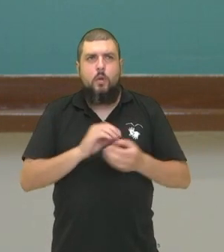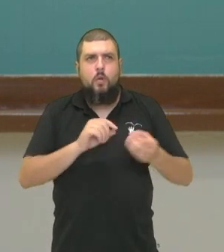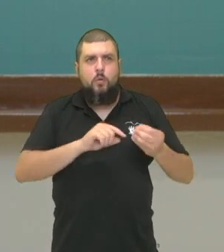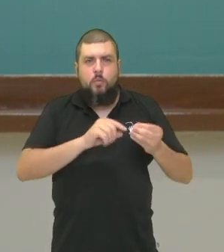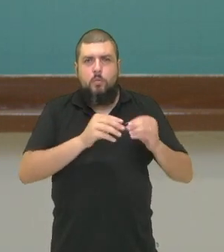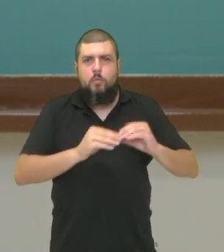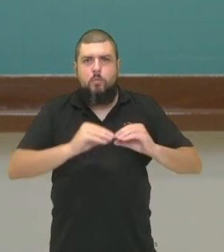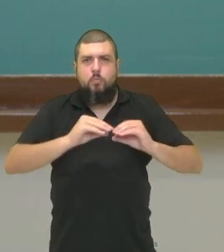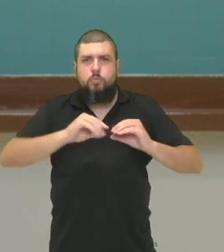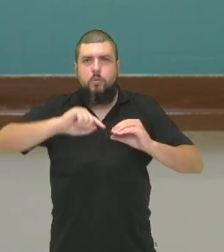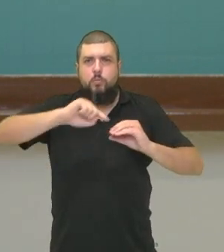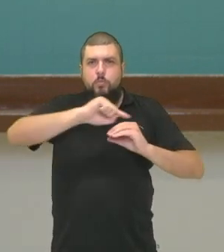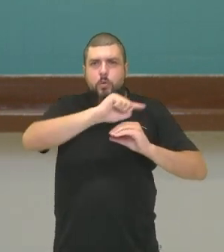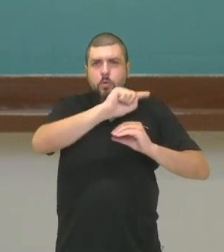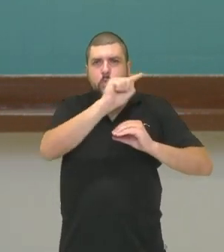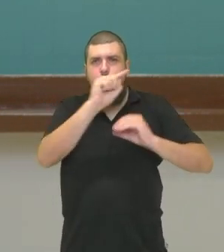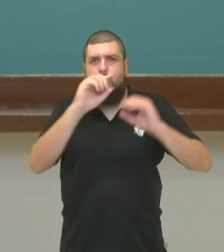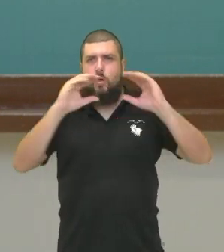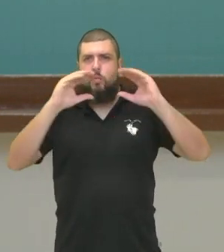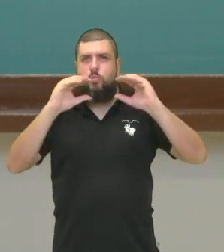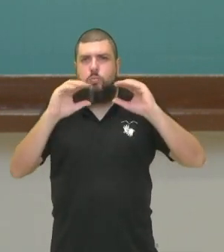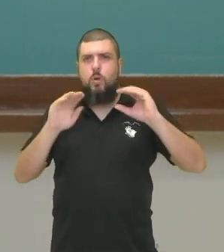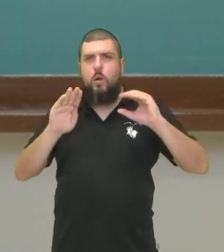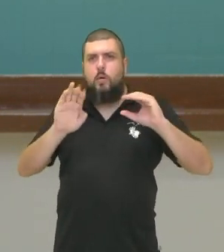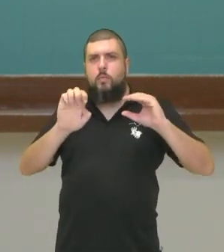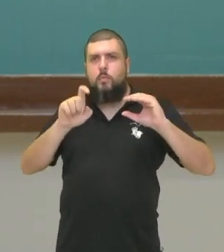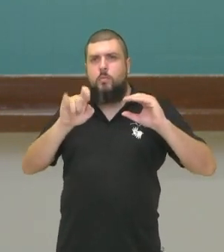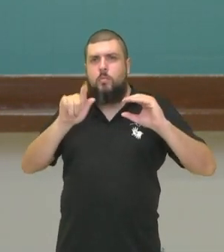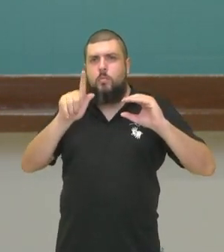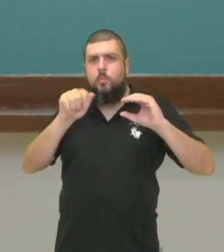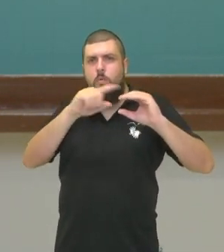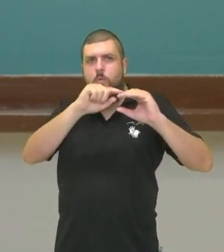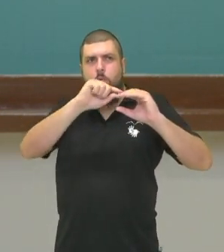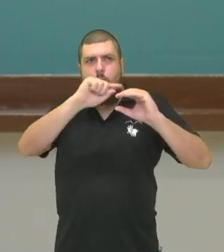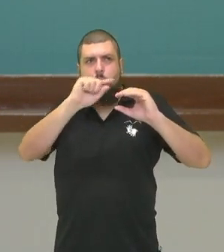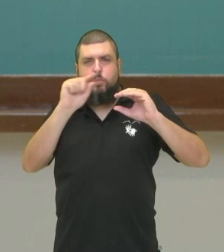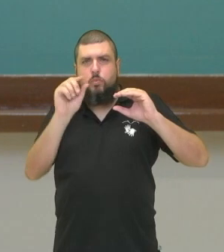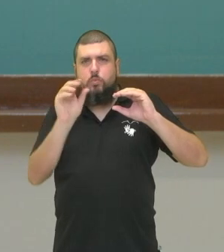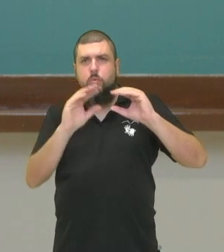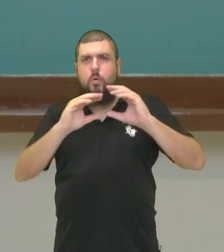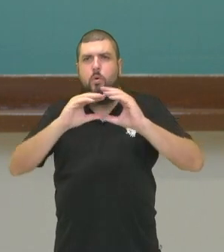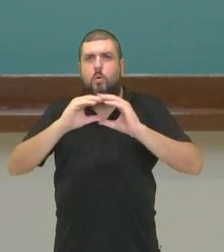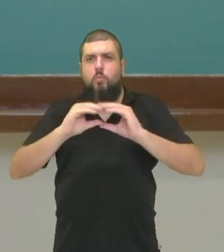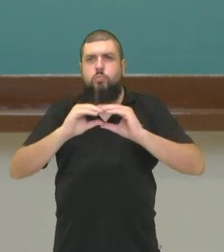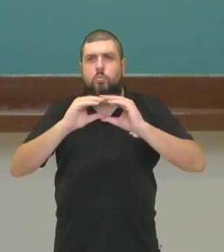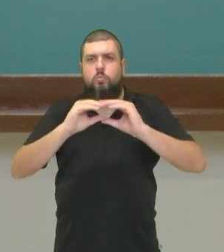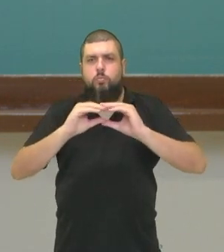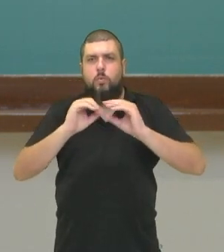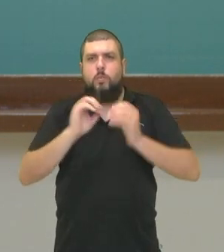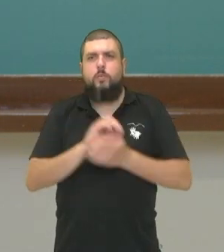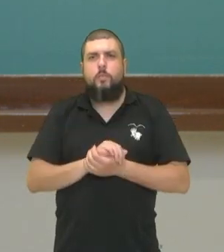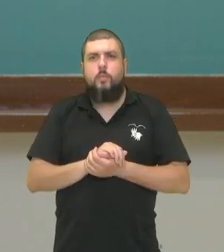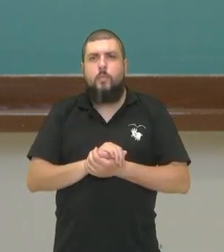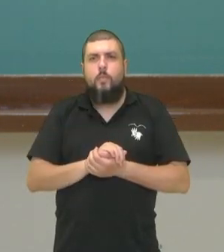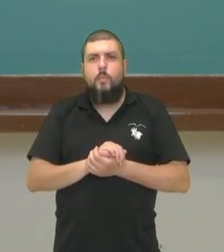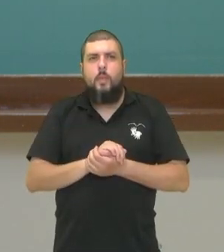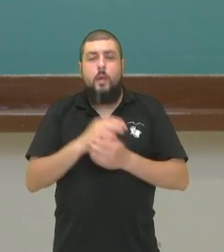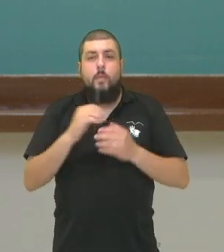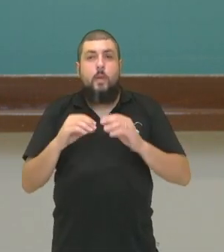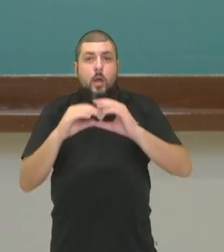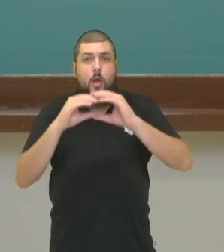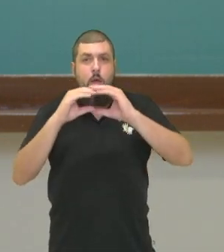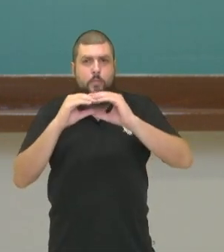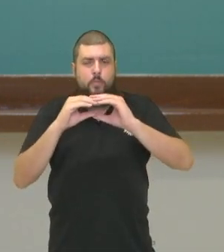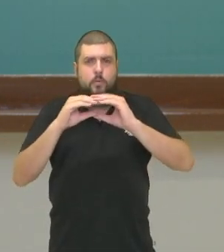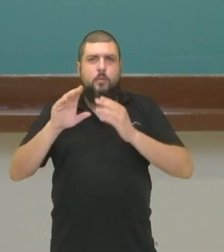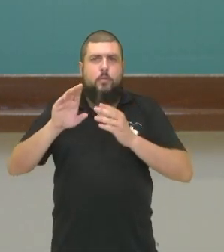volta na bexiga até chegar aqui à vesícula seminal. Esse canal, a bexiga, ela não faz parte